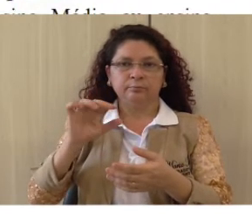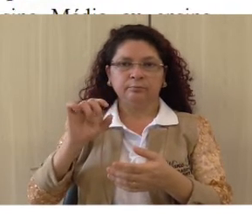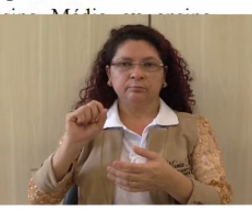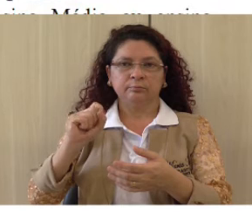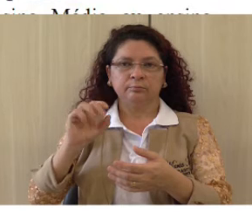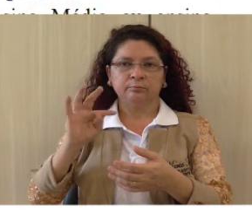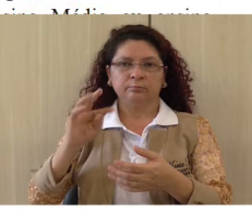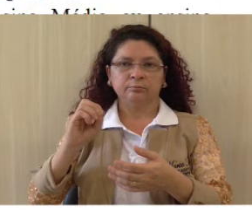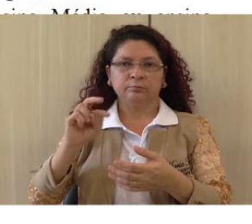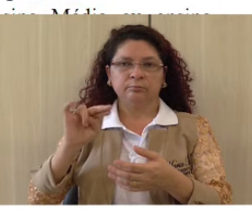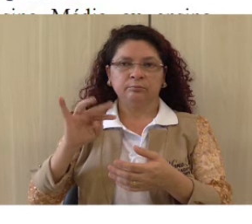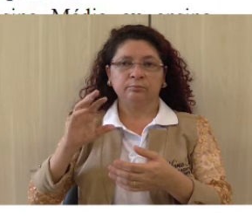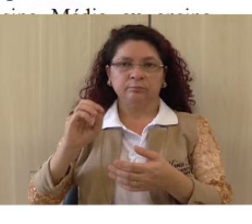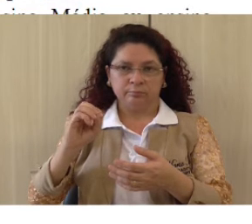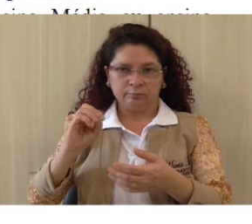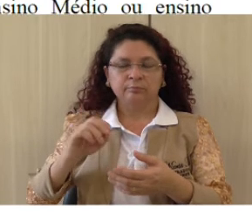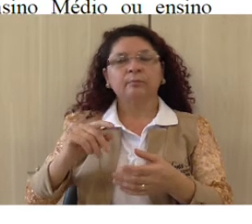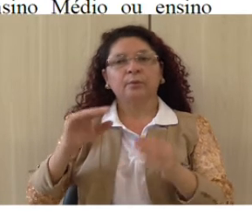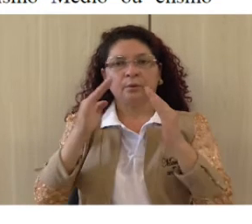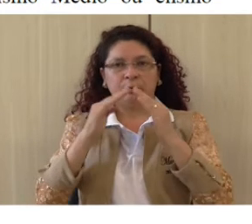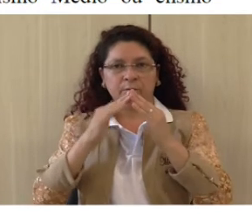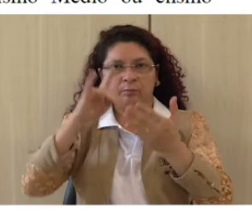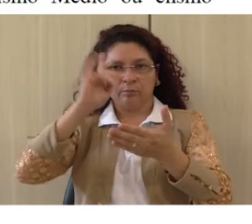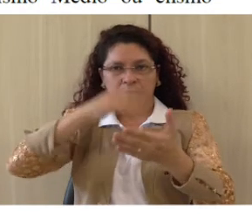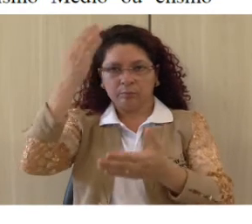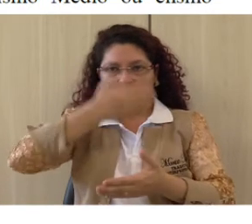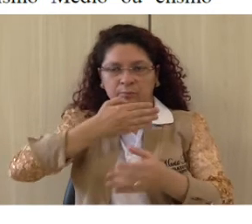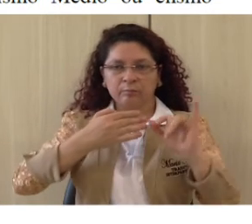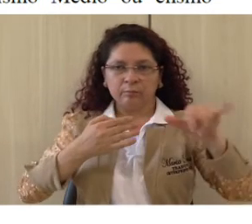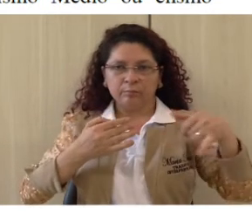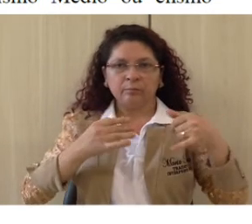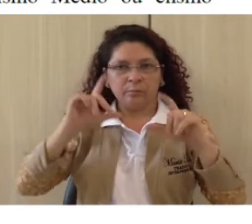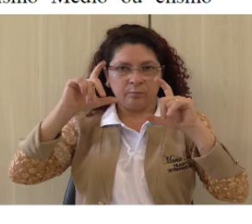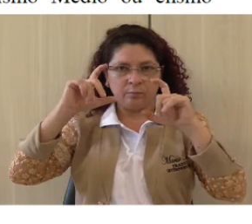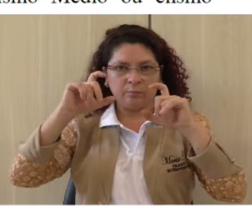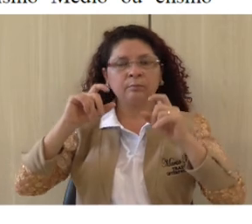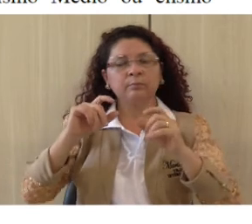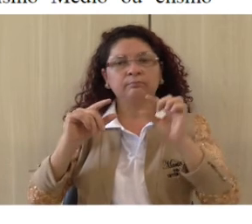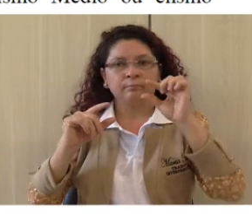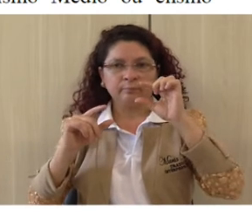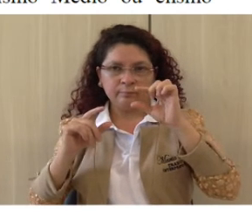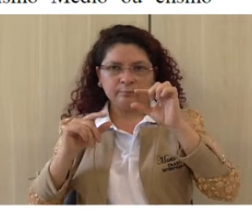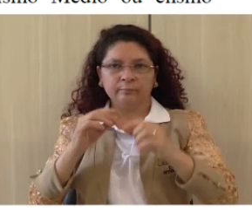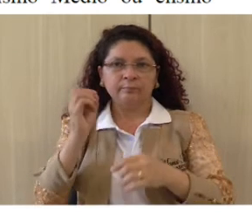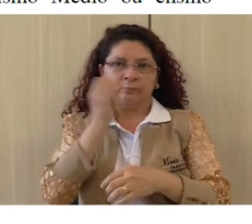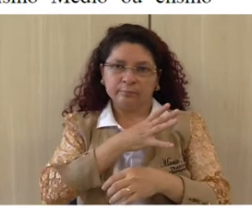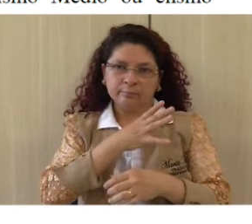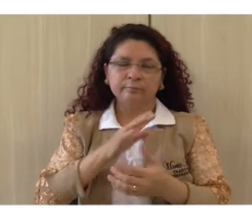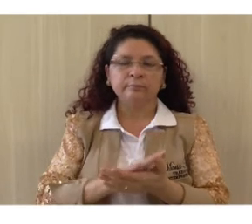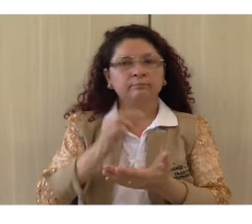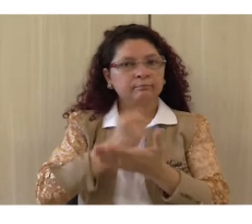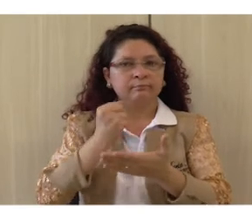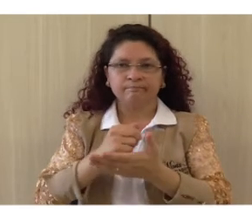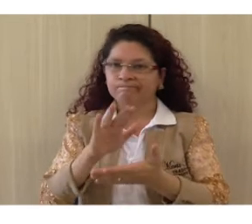cópia. I. Comprovante de residência atualizado. J. Uma fotografia 3x4 recente, sem